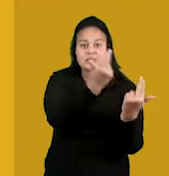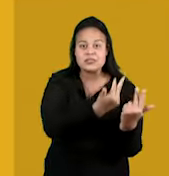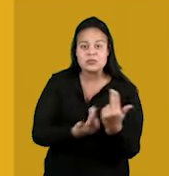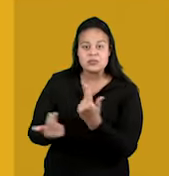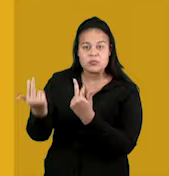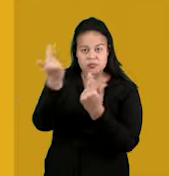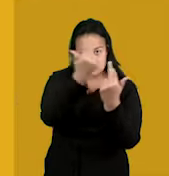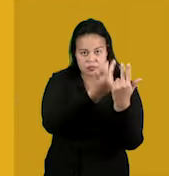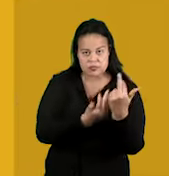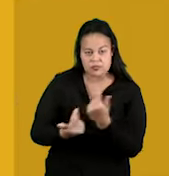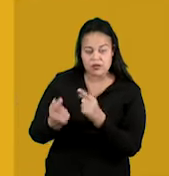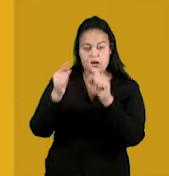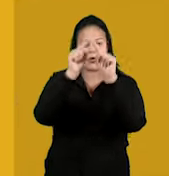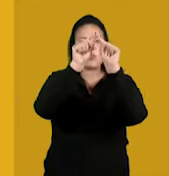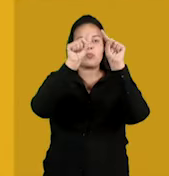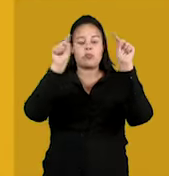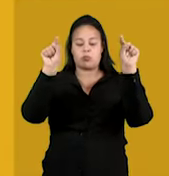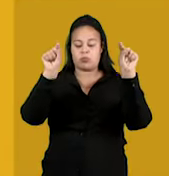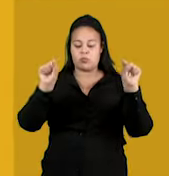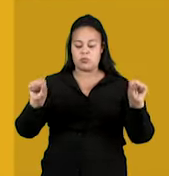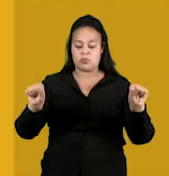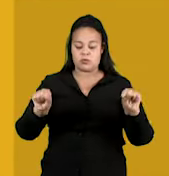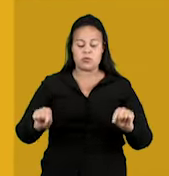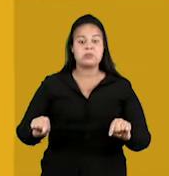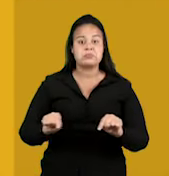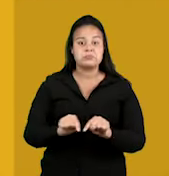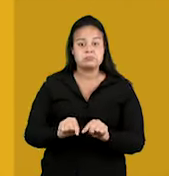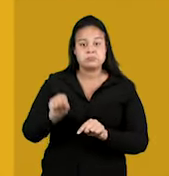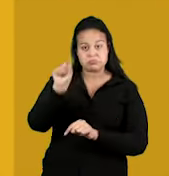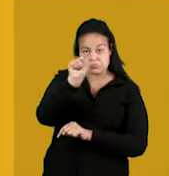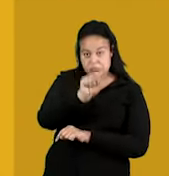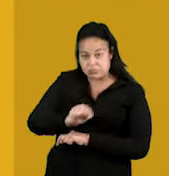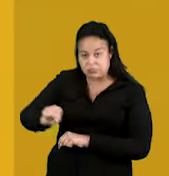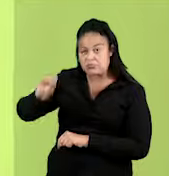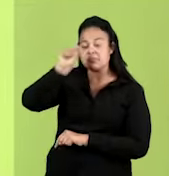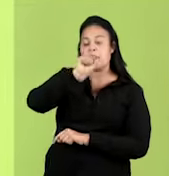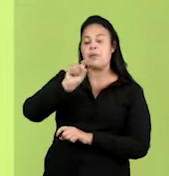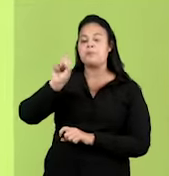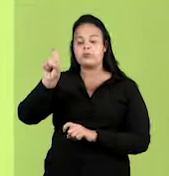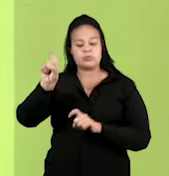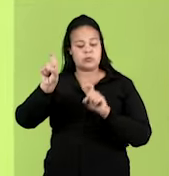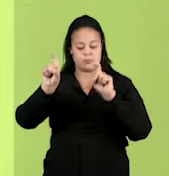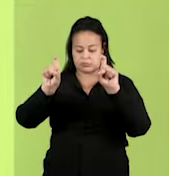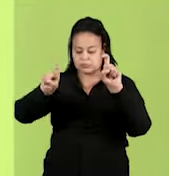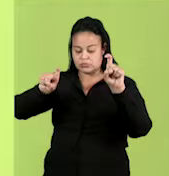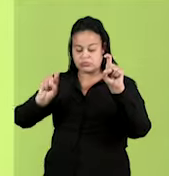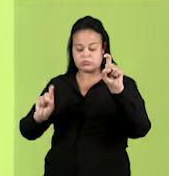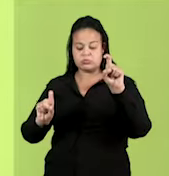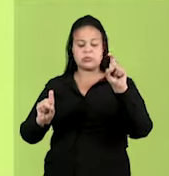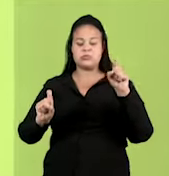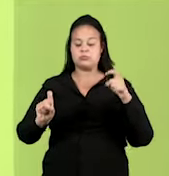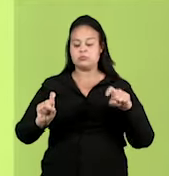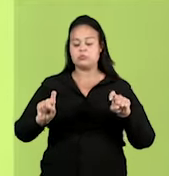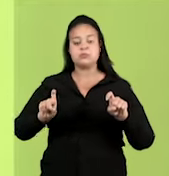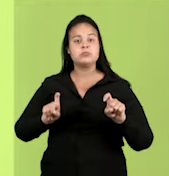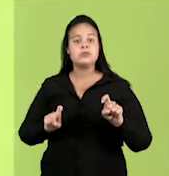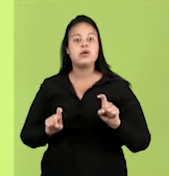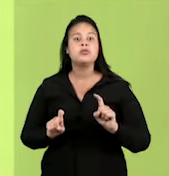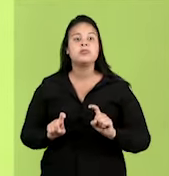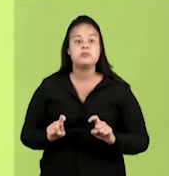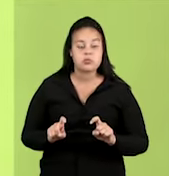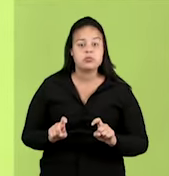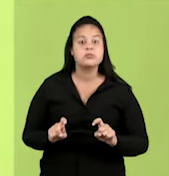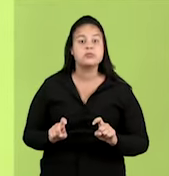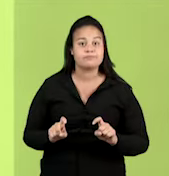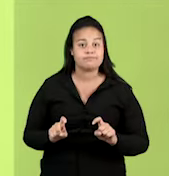do polígono estão passando nos pontos que equidistam na